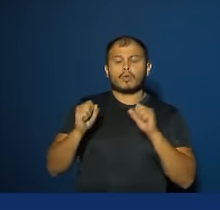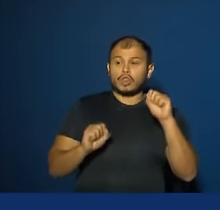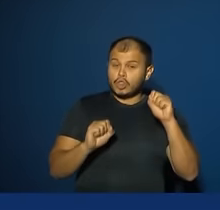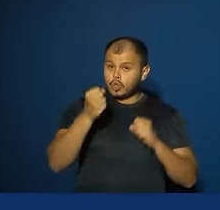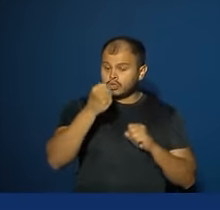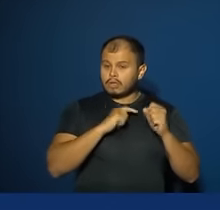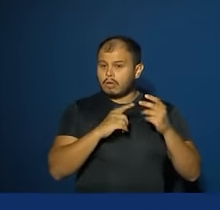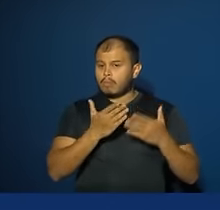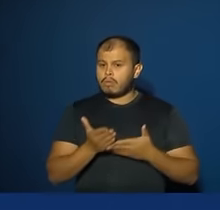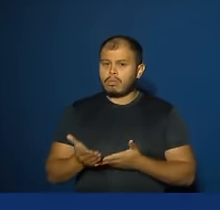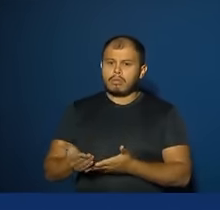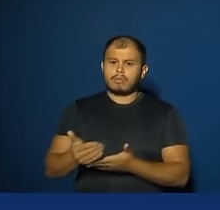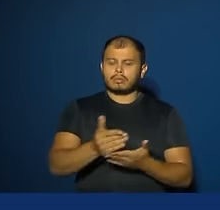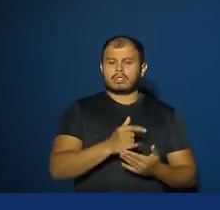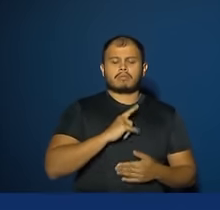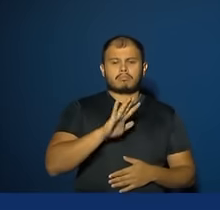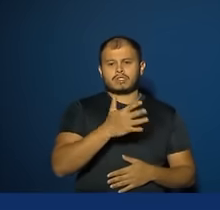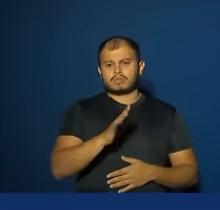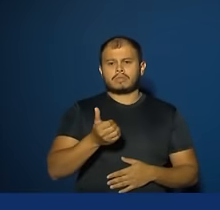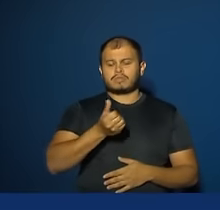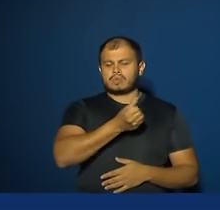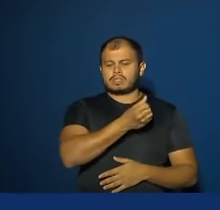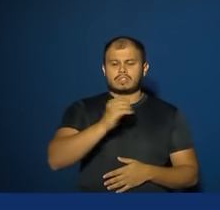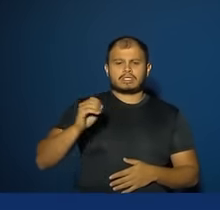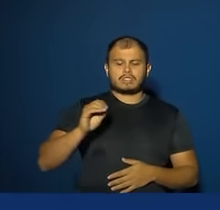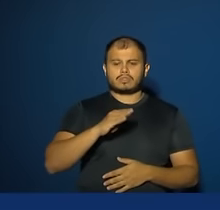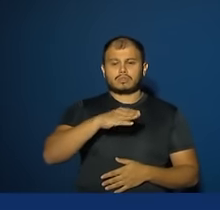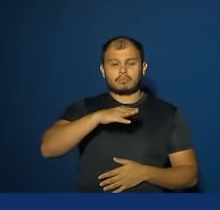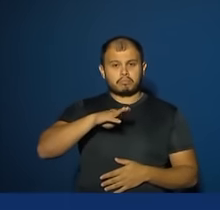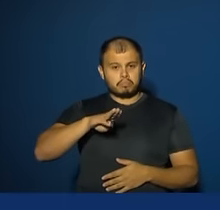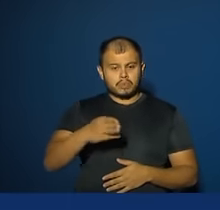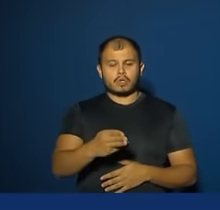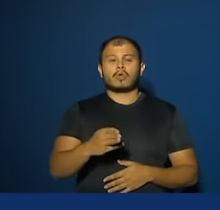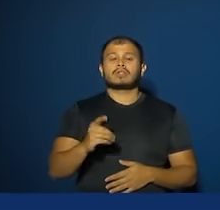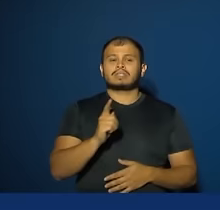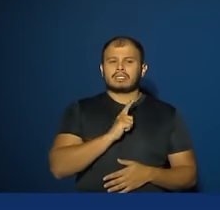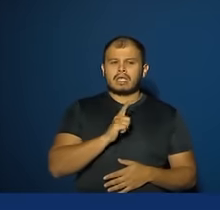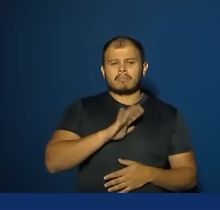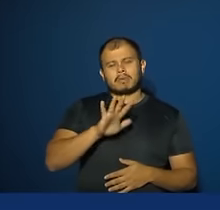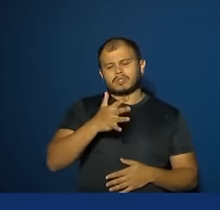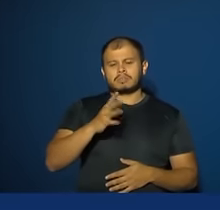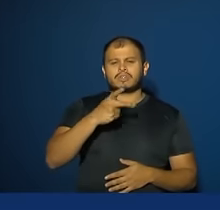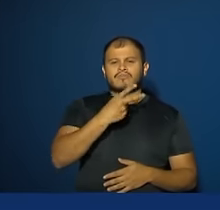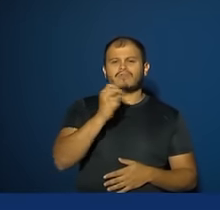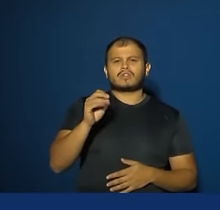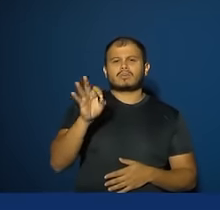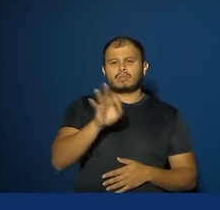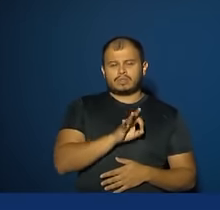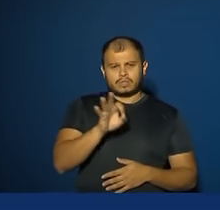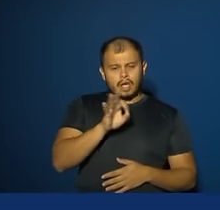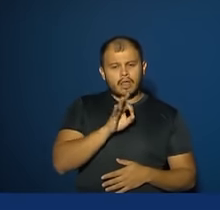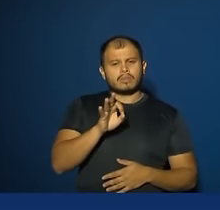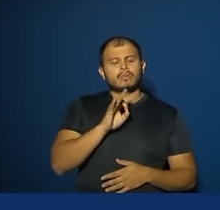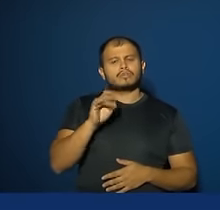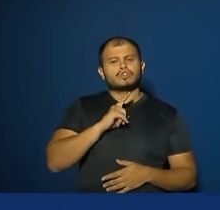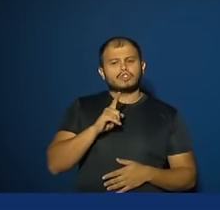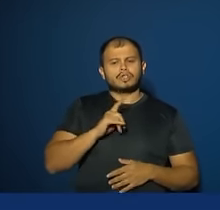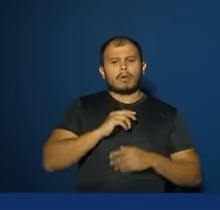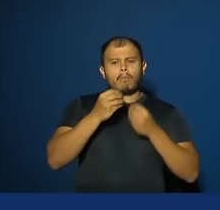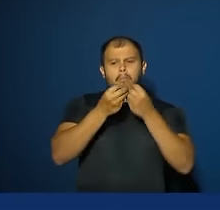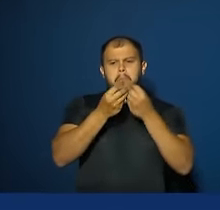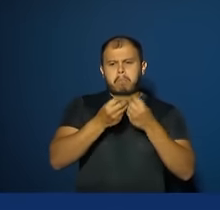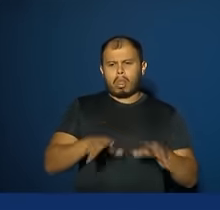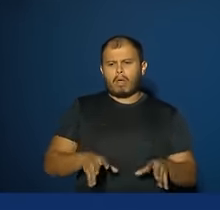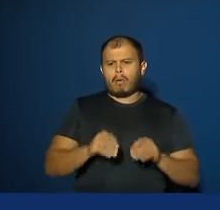uma indústria que tem um AUM mais ou menos de 600 bilhões de reais, a gente está falando de quase 20% de destruição,